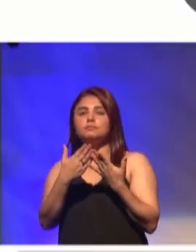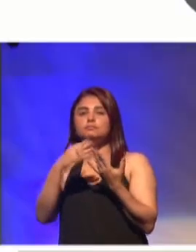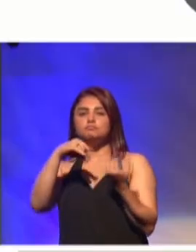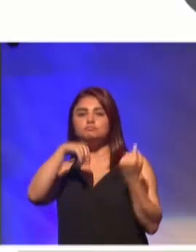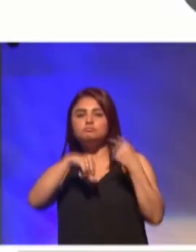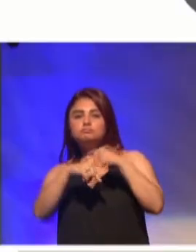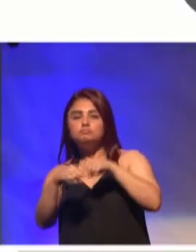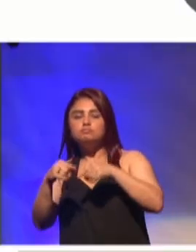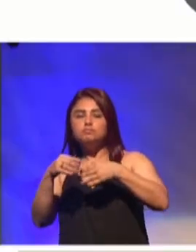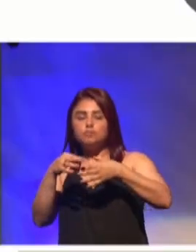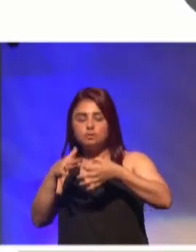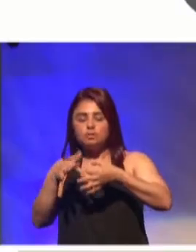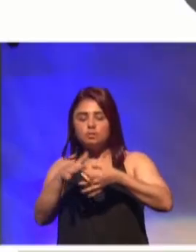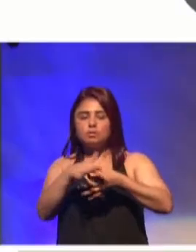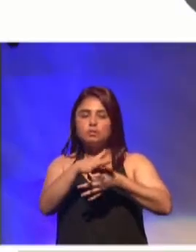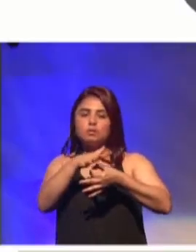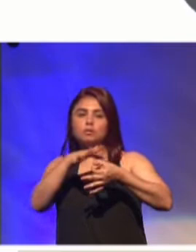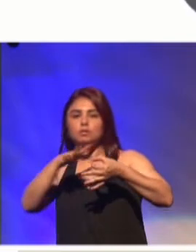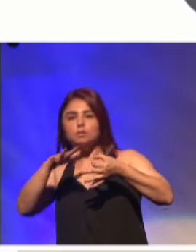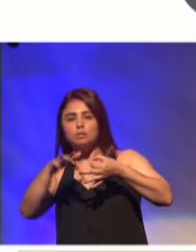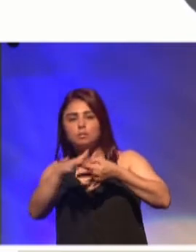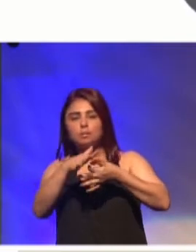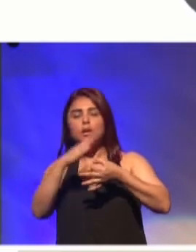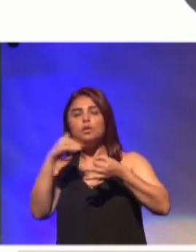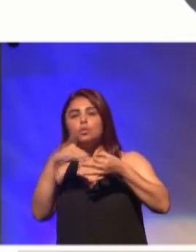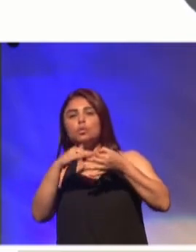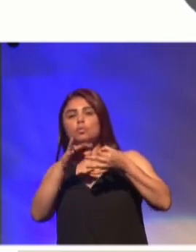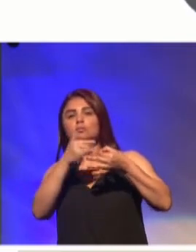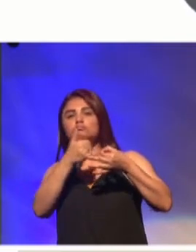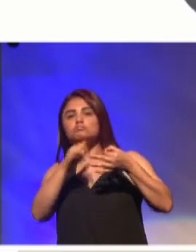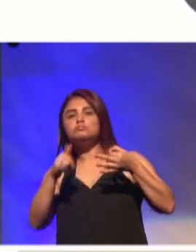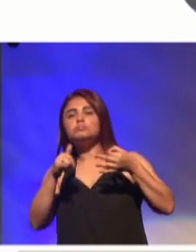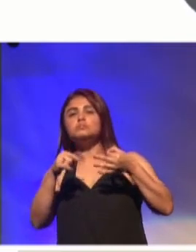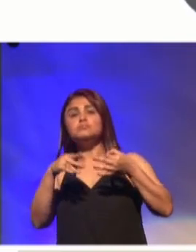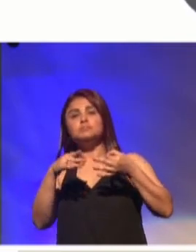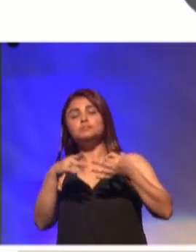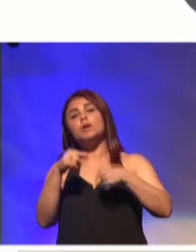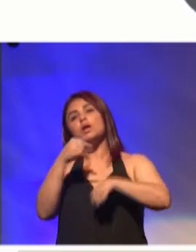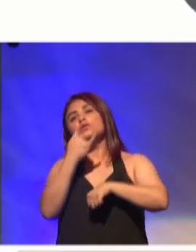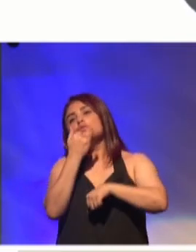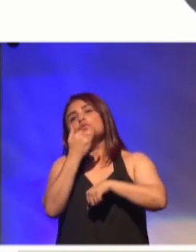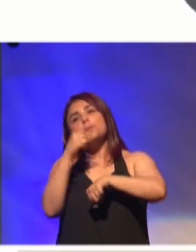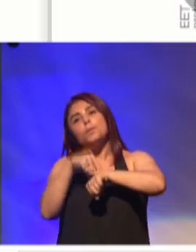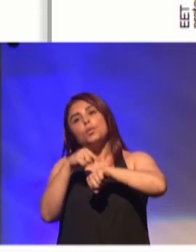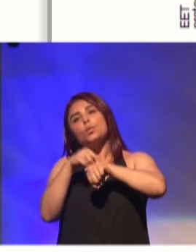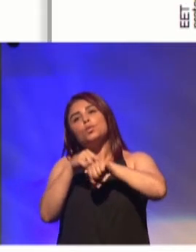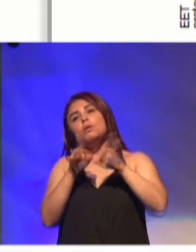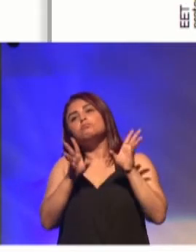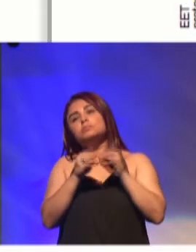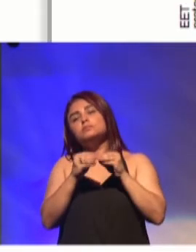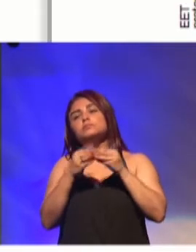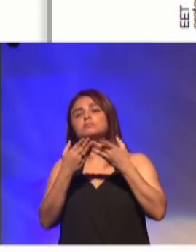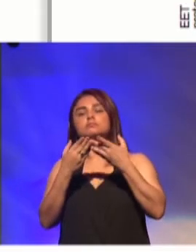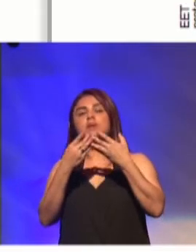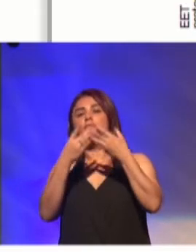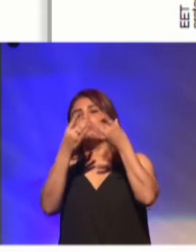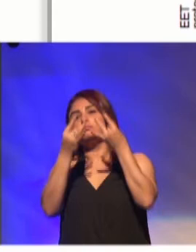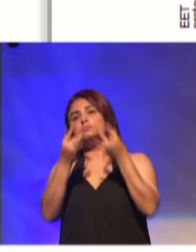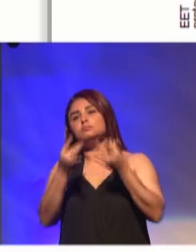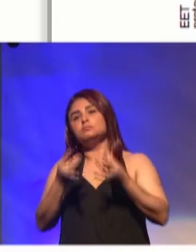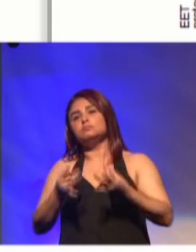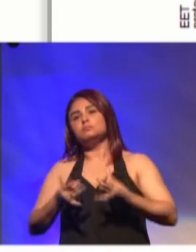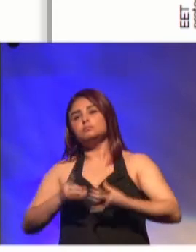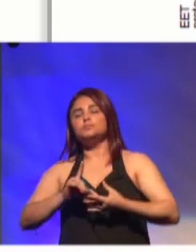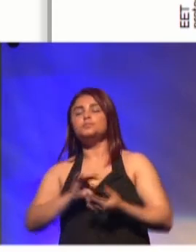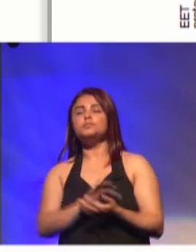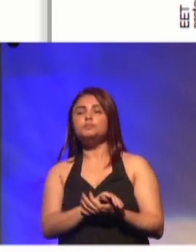de membrana e todo o processo de reação. O tempo é muito curto, eu vou falar das evidências, não vou me ater muito